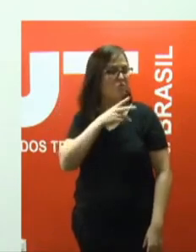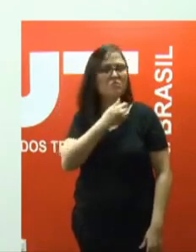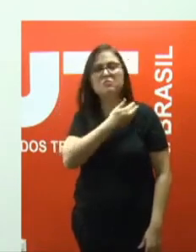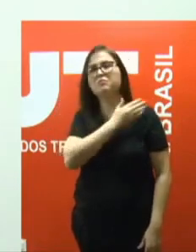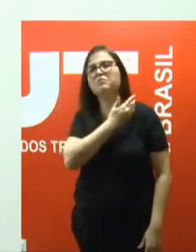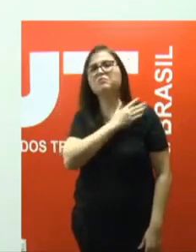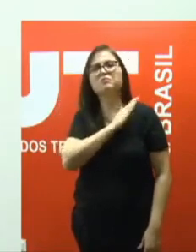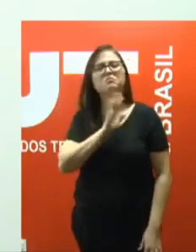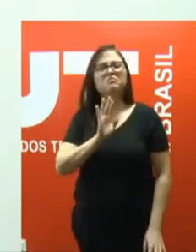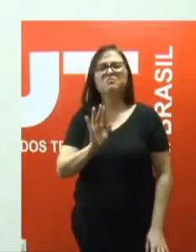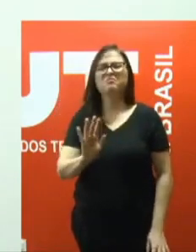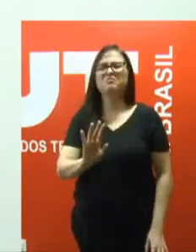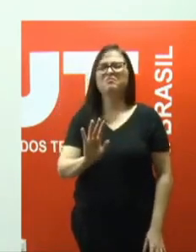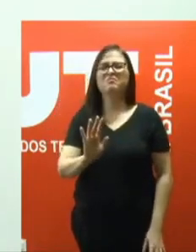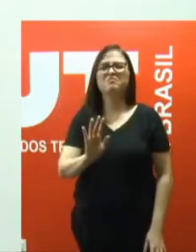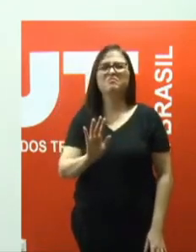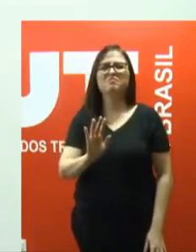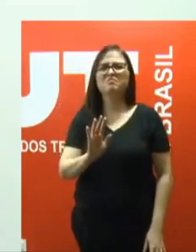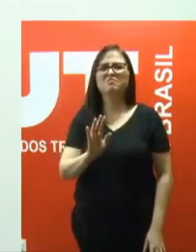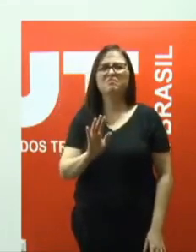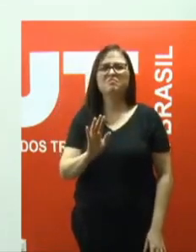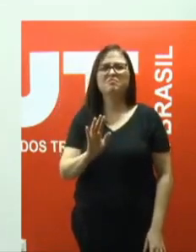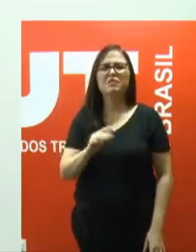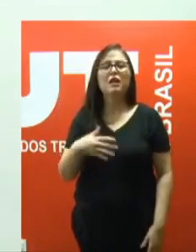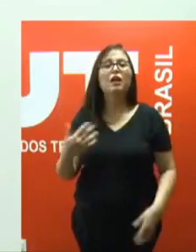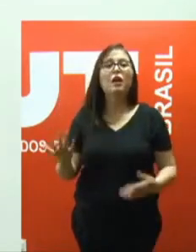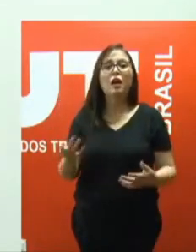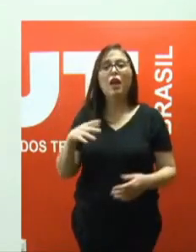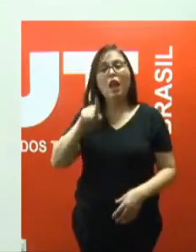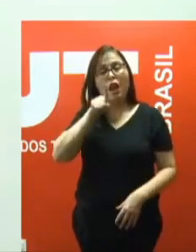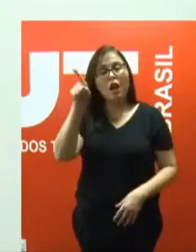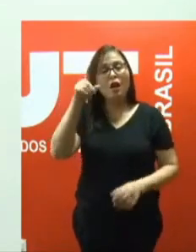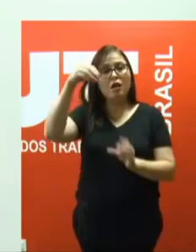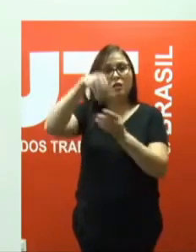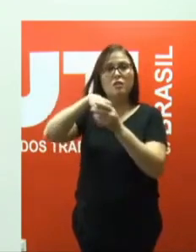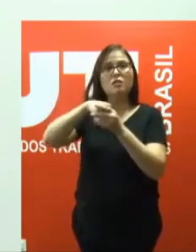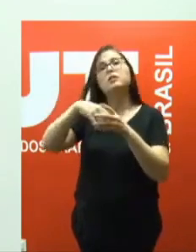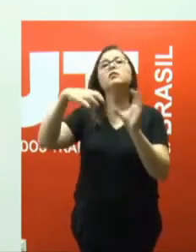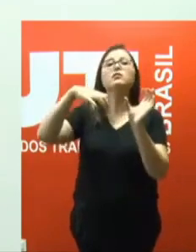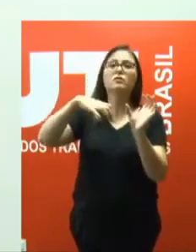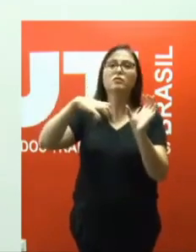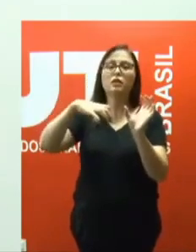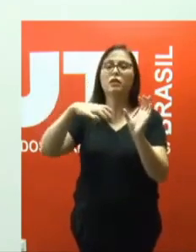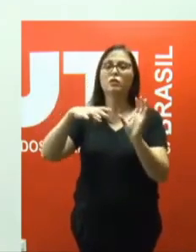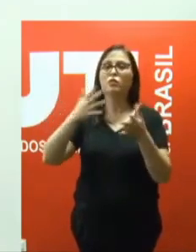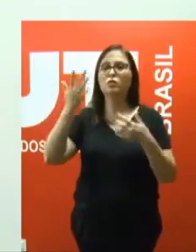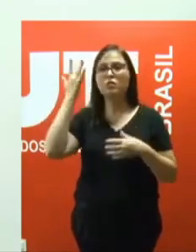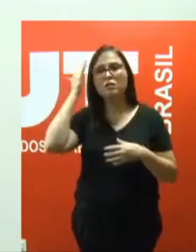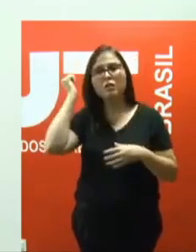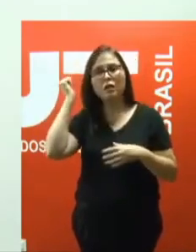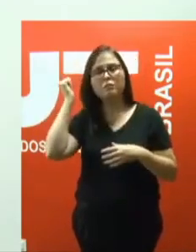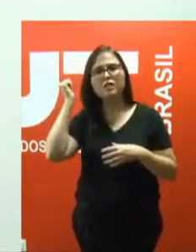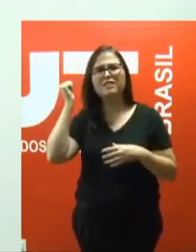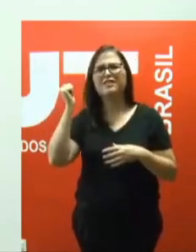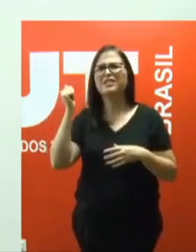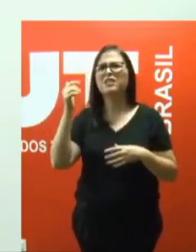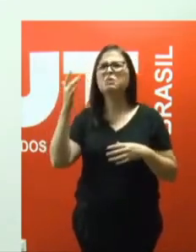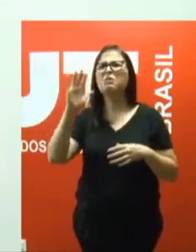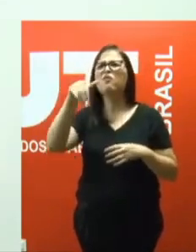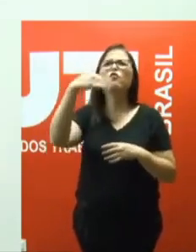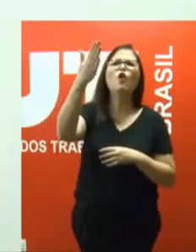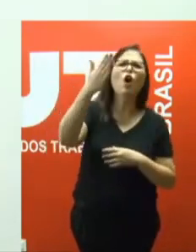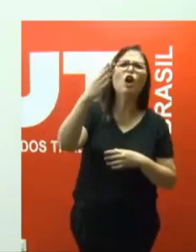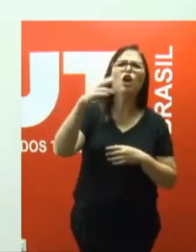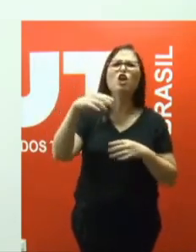Você conhece lá dentro do plenário, aqui tem gente que conhece. Quando a gente está dentro do plenário, Pimenta, a gente não sabe se está chovendo lá